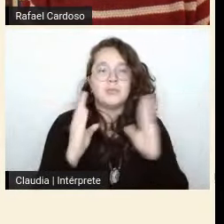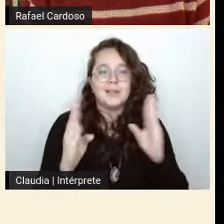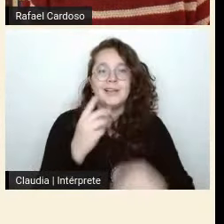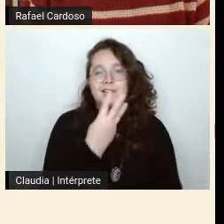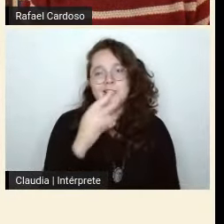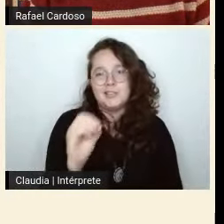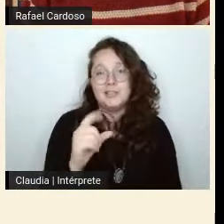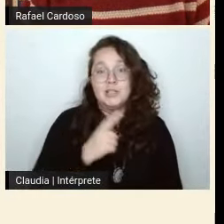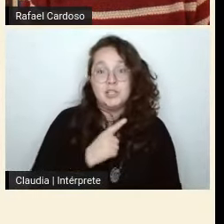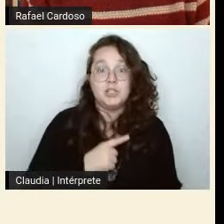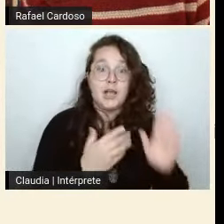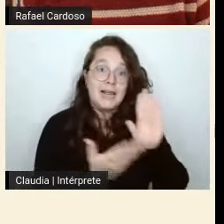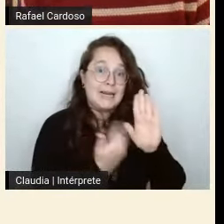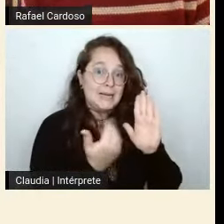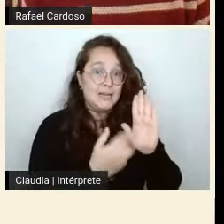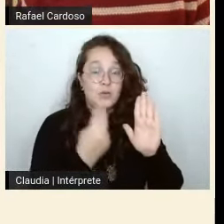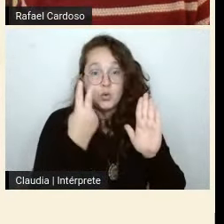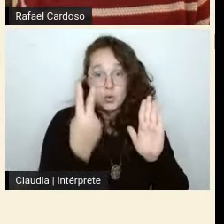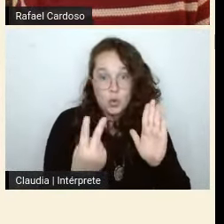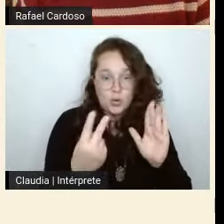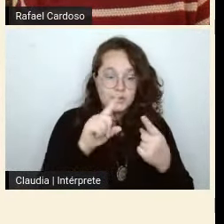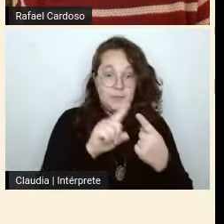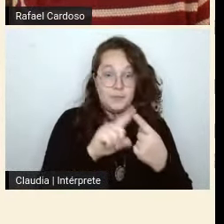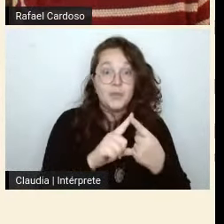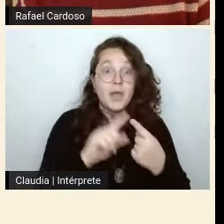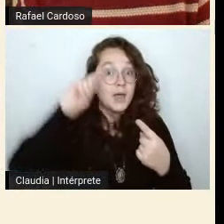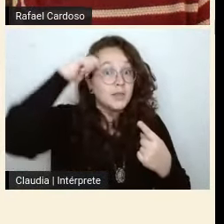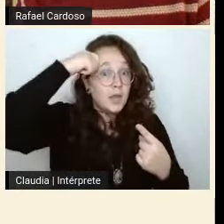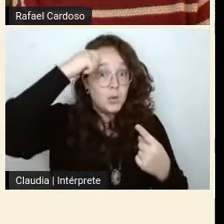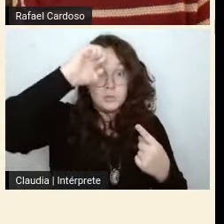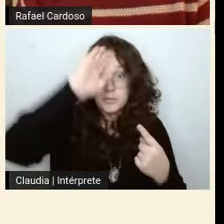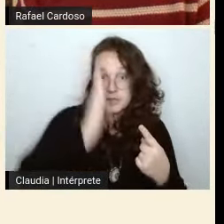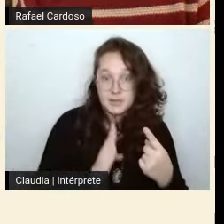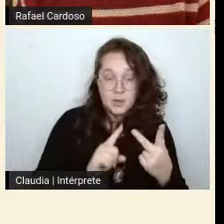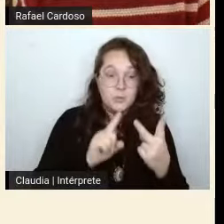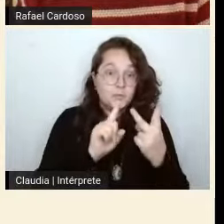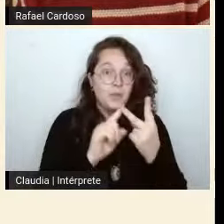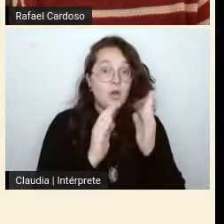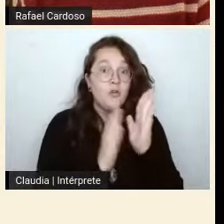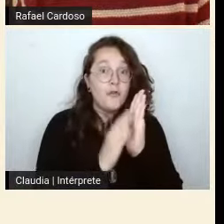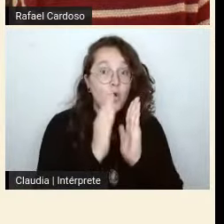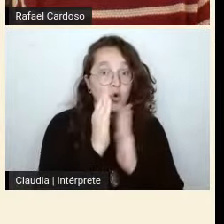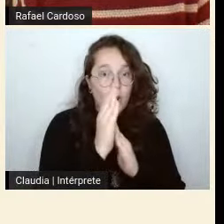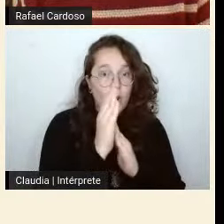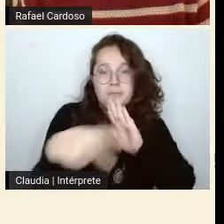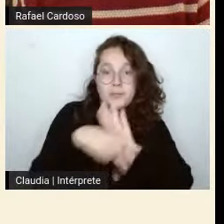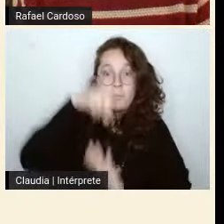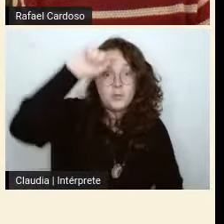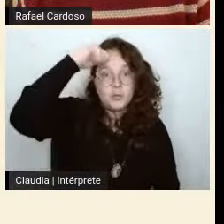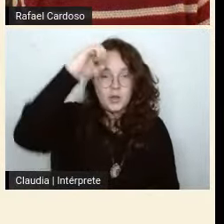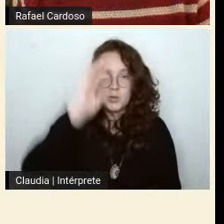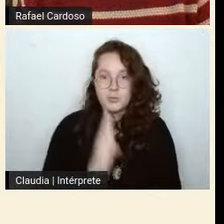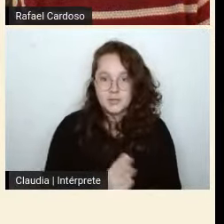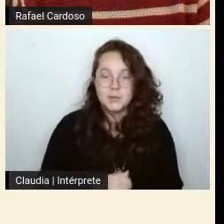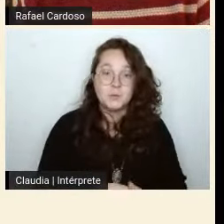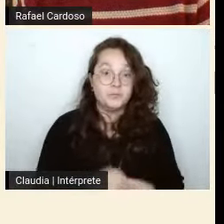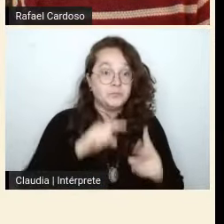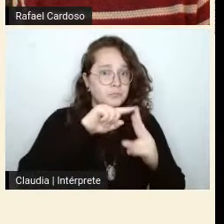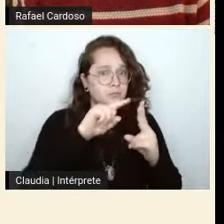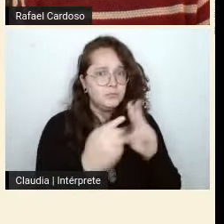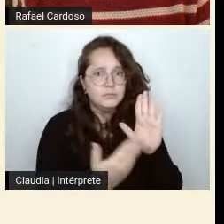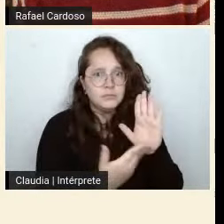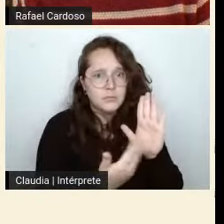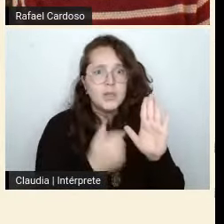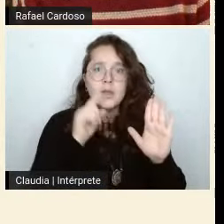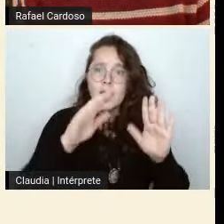e O Folclore Negro no Brasil, buscava naquele exato momento desmontar as categorias monolíticas do negro,